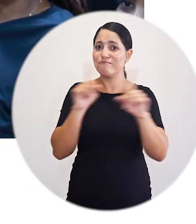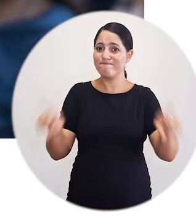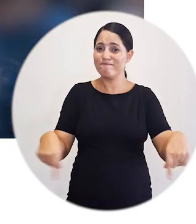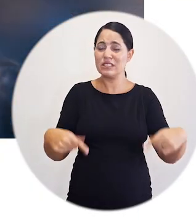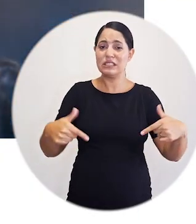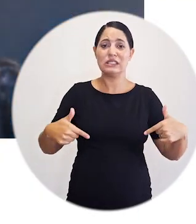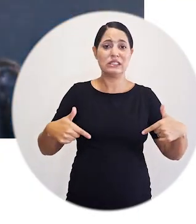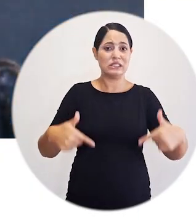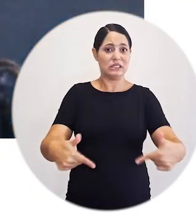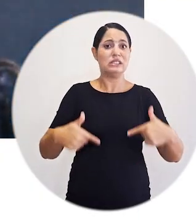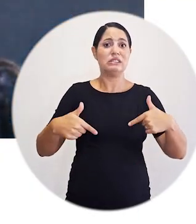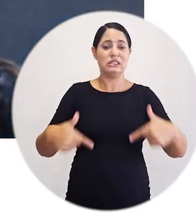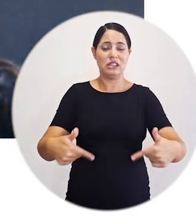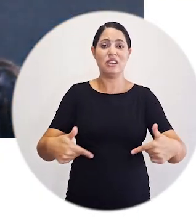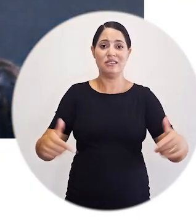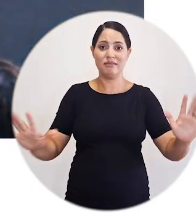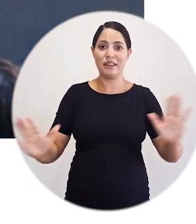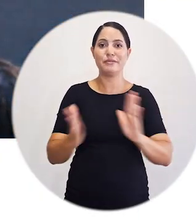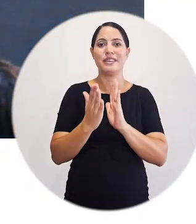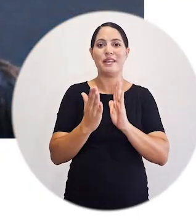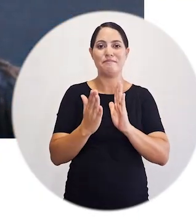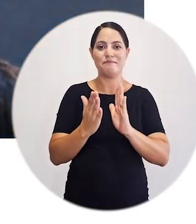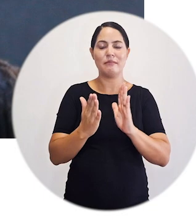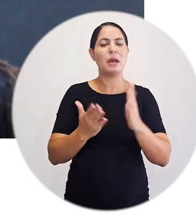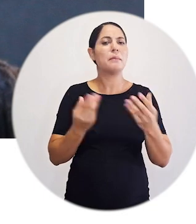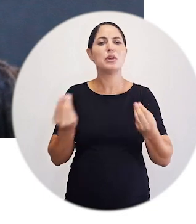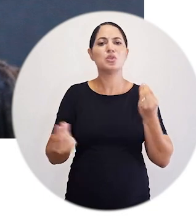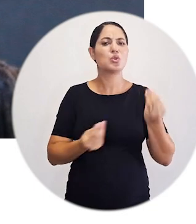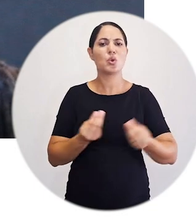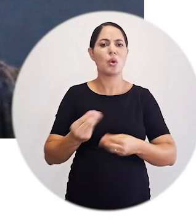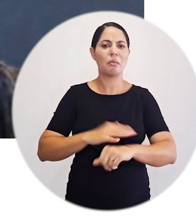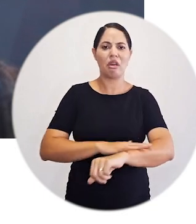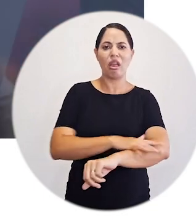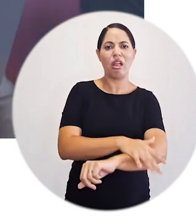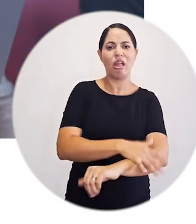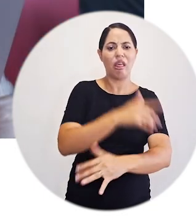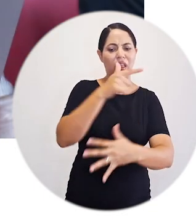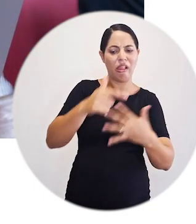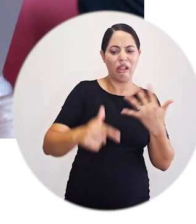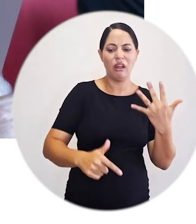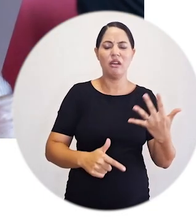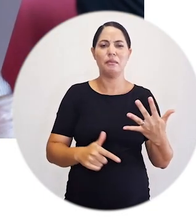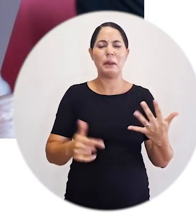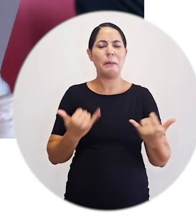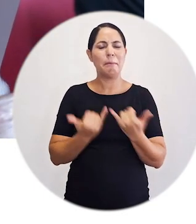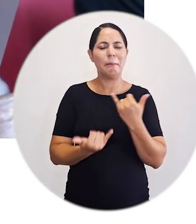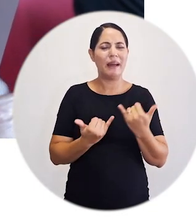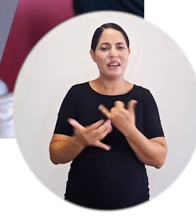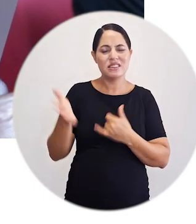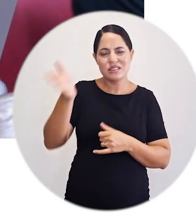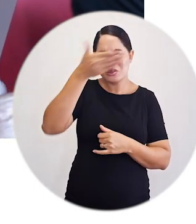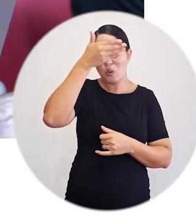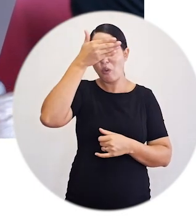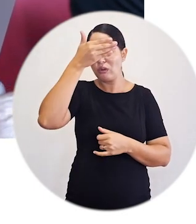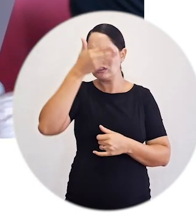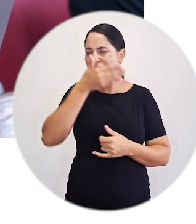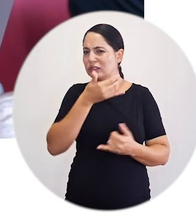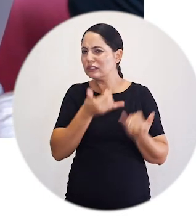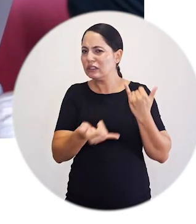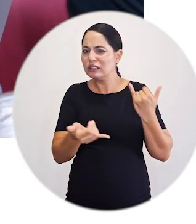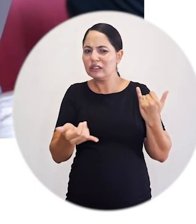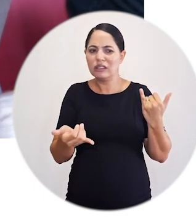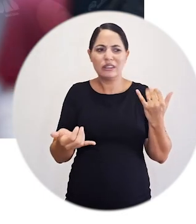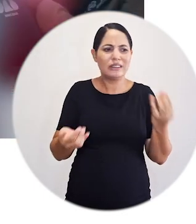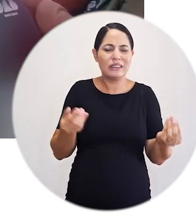na diversidade, ela se esconde, ela persiste. Precisamos reconhecer o racismo e não